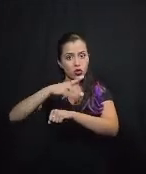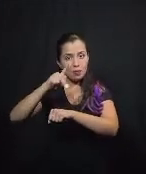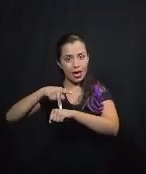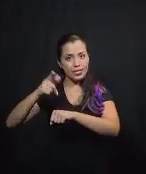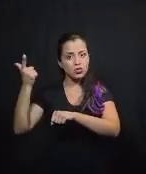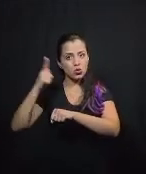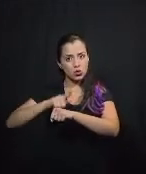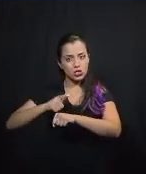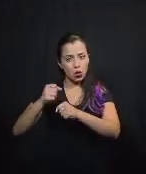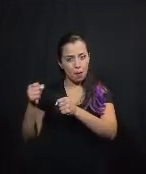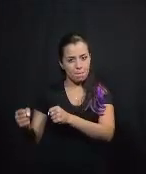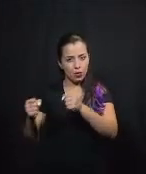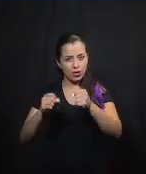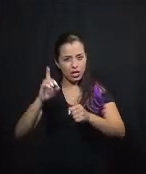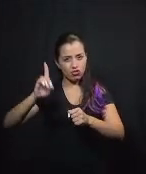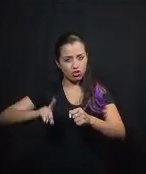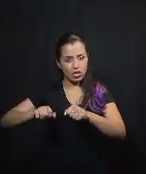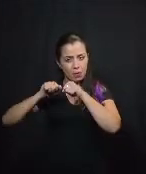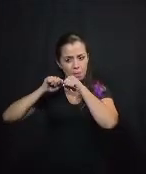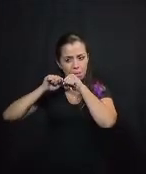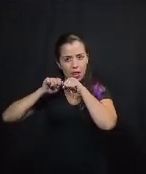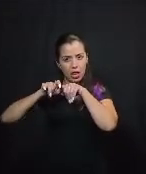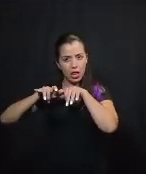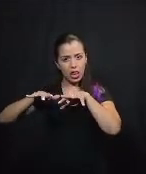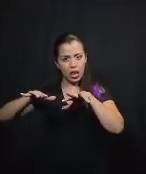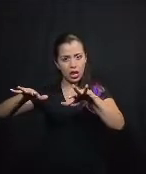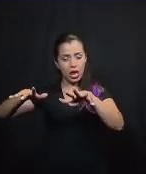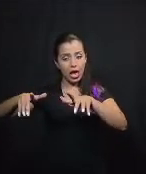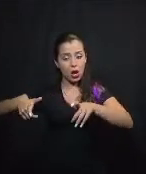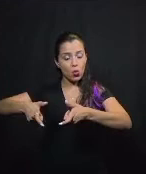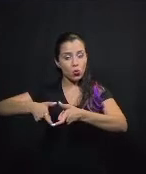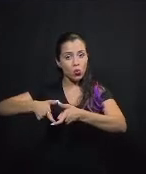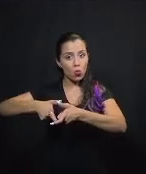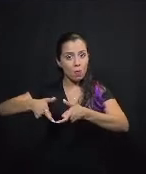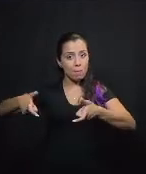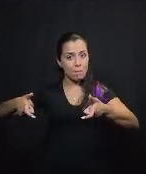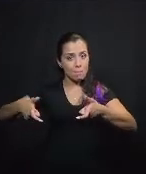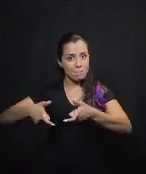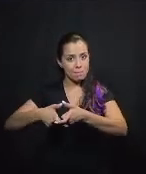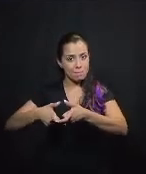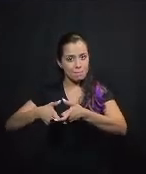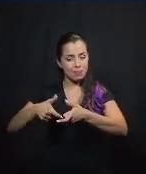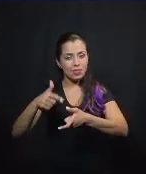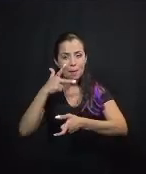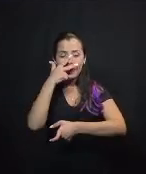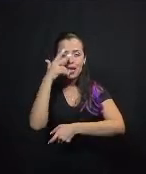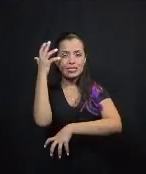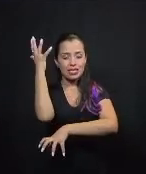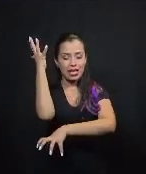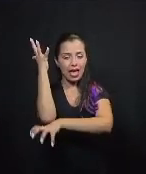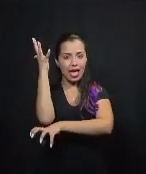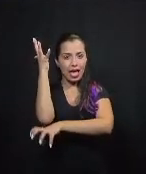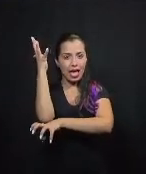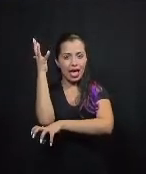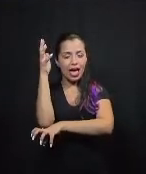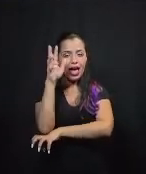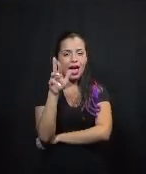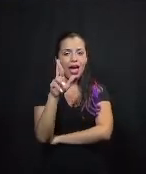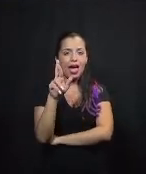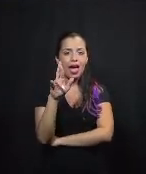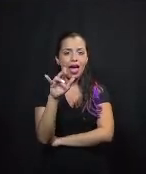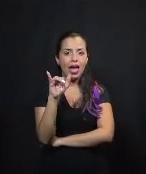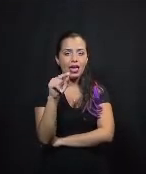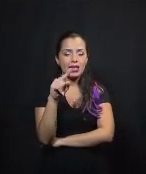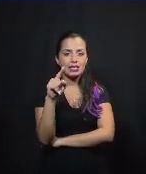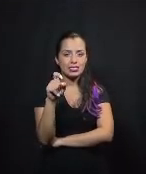é um núcleo reduzido, aquilo que se chama raízes, o núcleo duro. Os